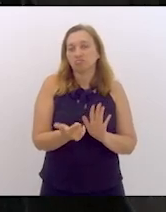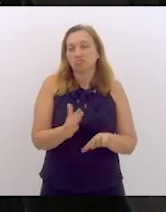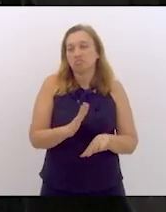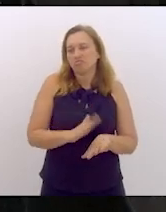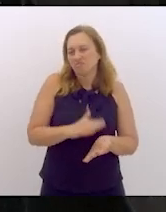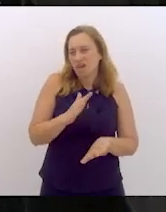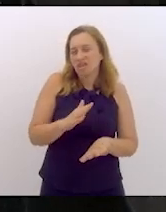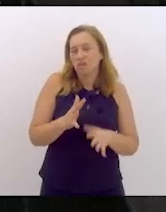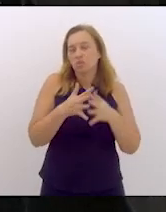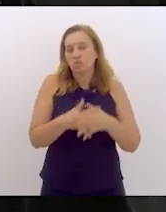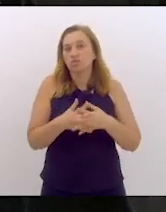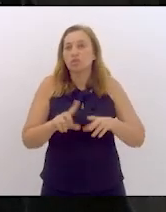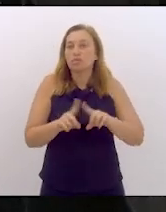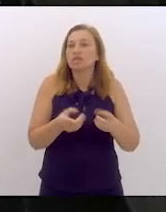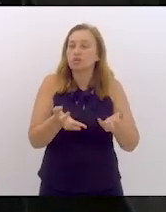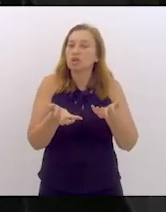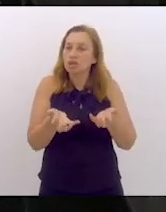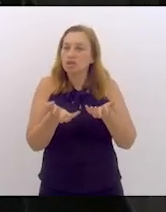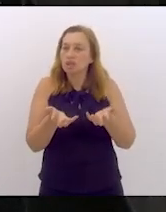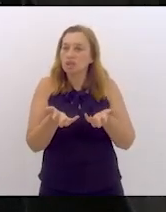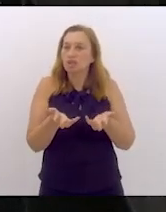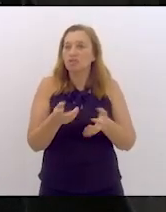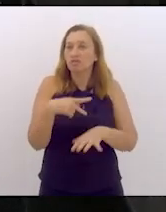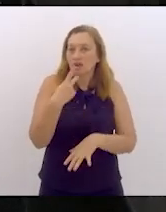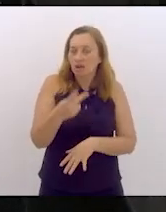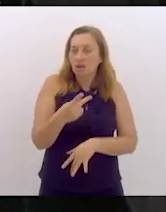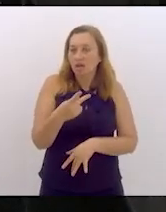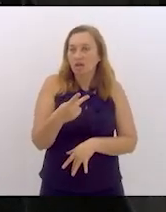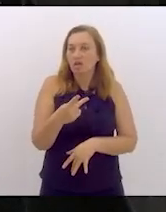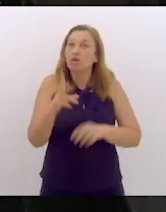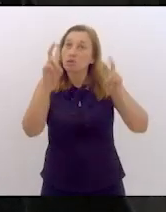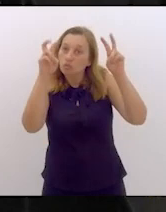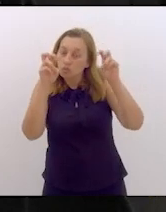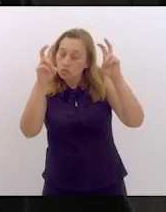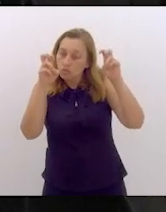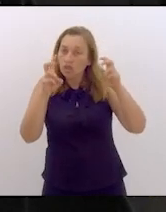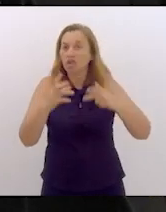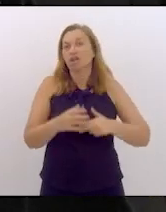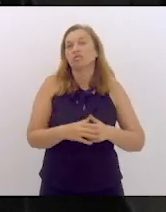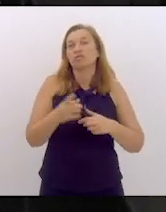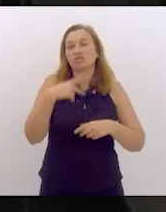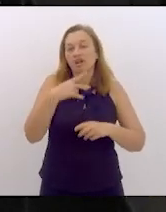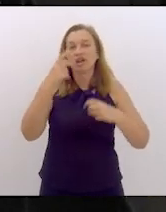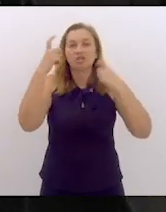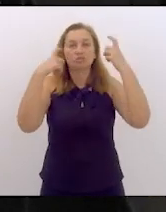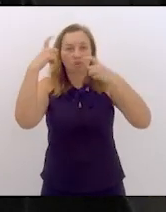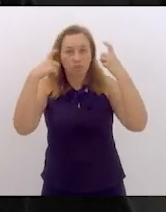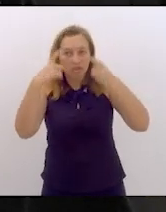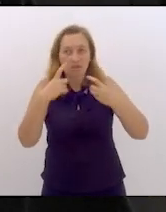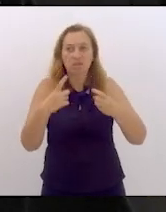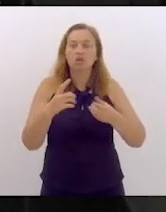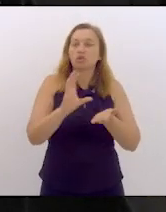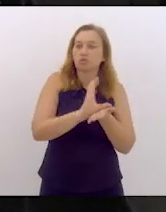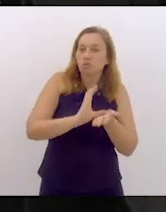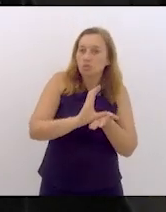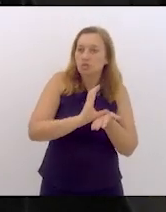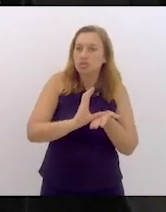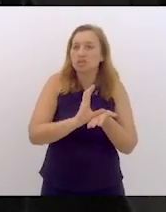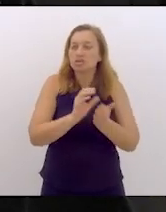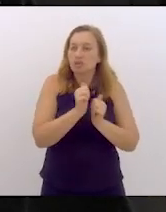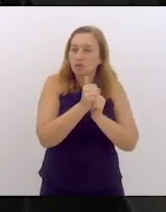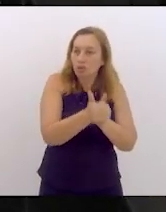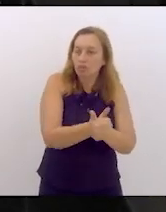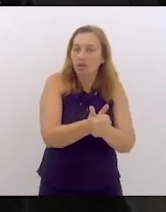ainda mais complexo mas eu queria ressaltar o tema reverberar As preocupações da undime do Conselho